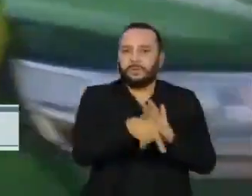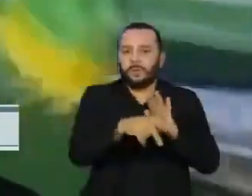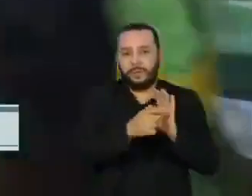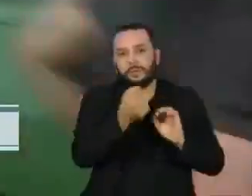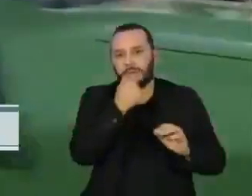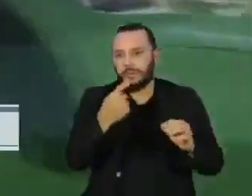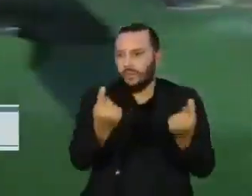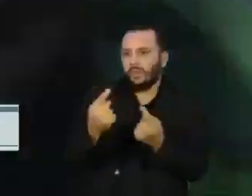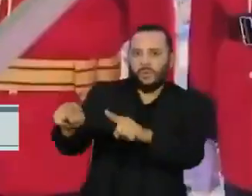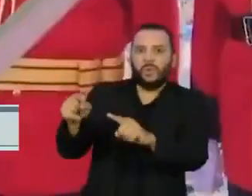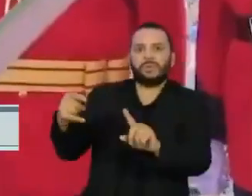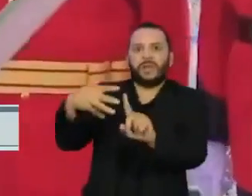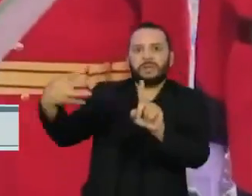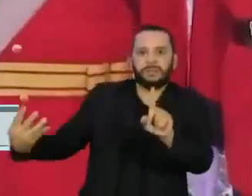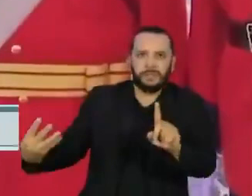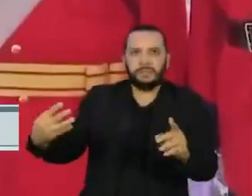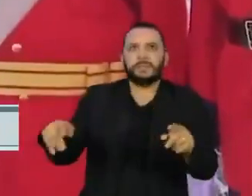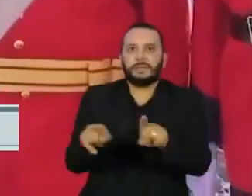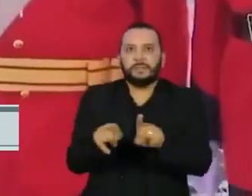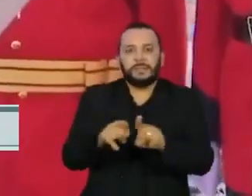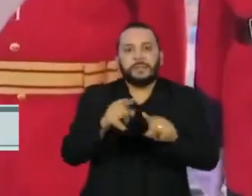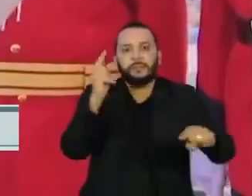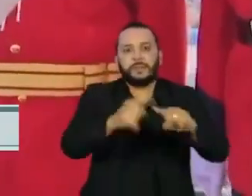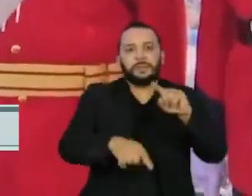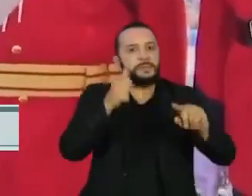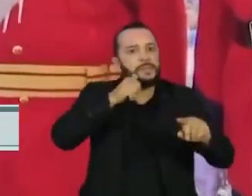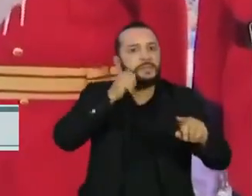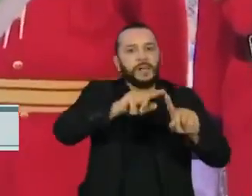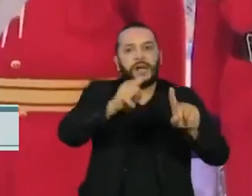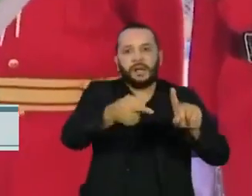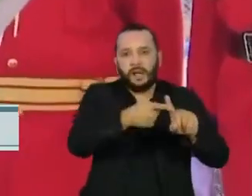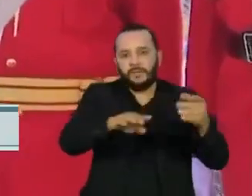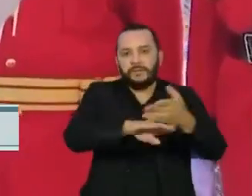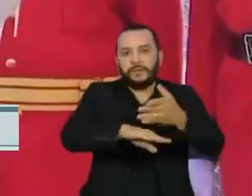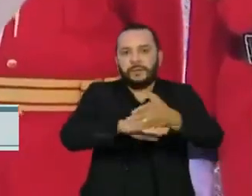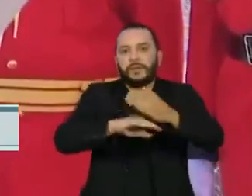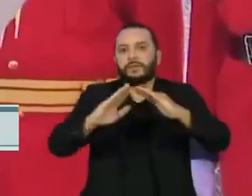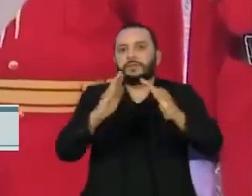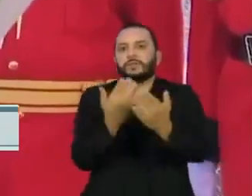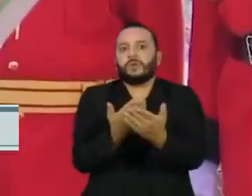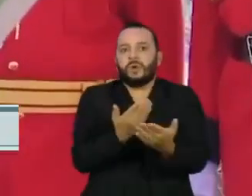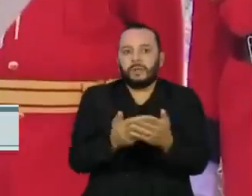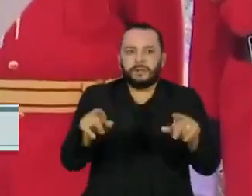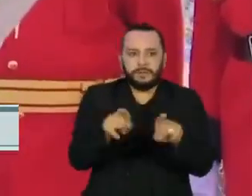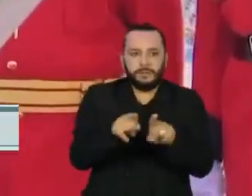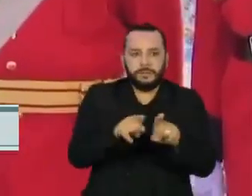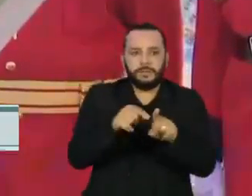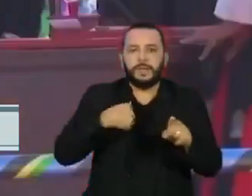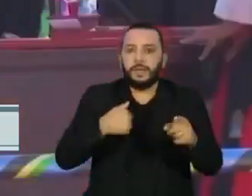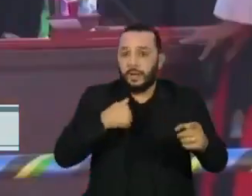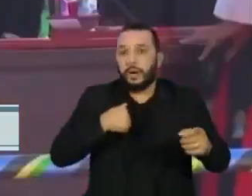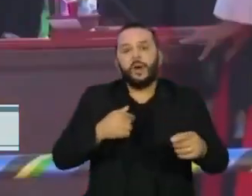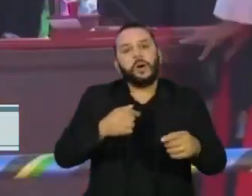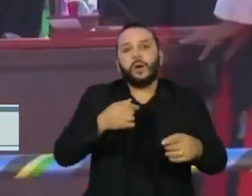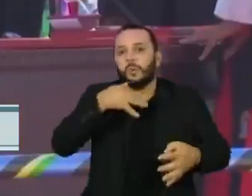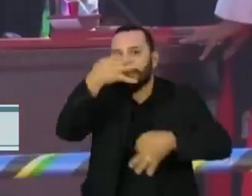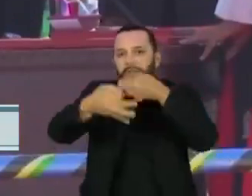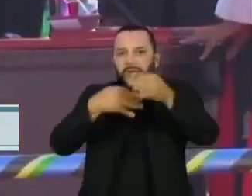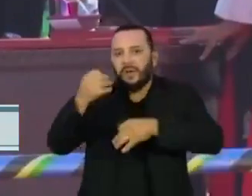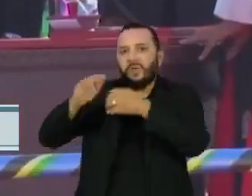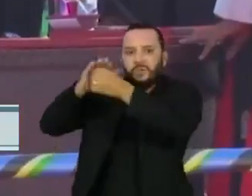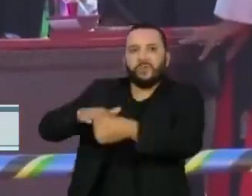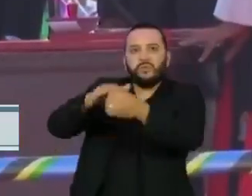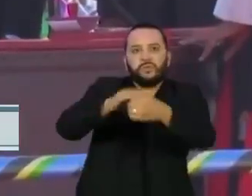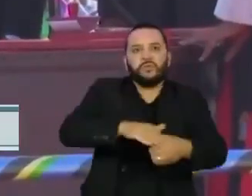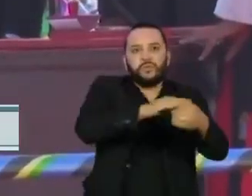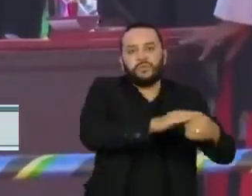comunidade LGBTQI+, proibiu meninas grávidas de frequentarem a escola e sufocou a liberdade de expressão e de imprensa em